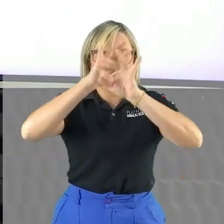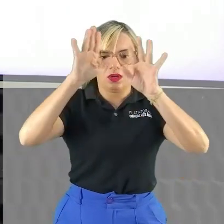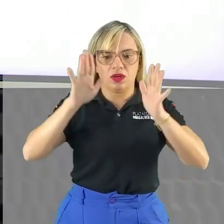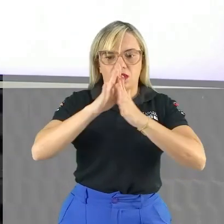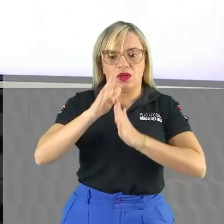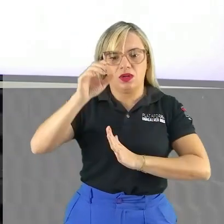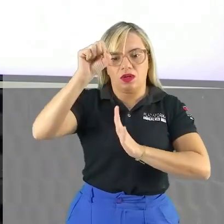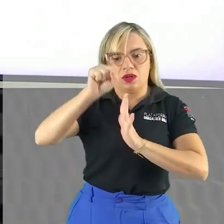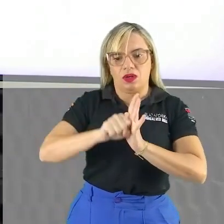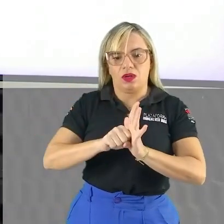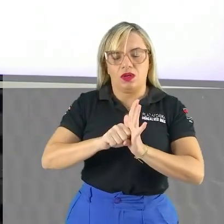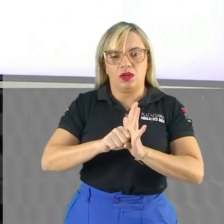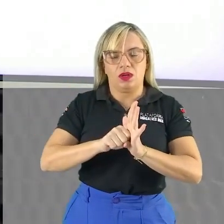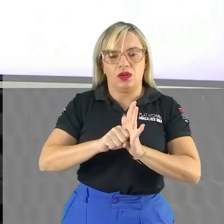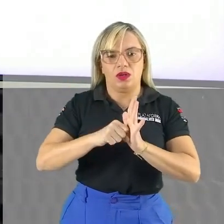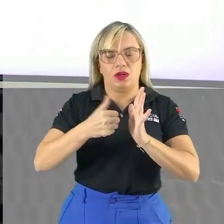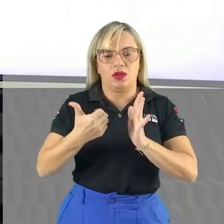século